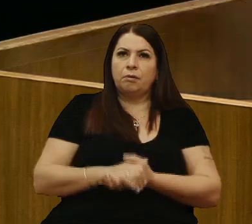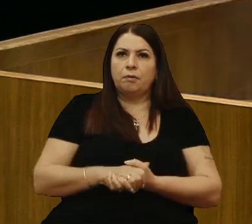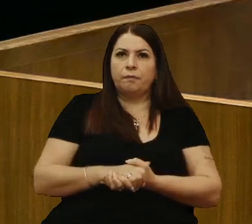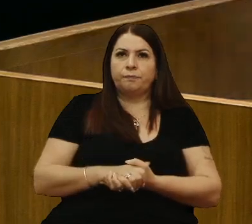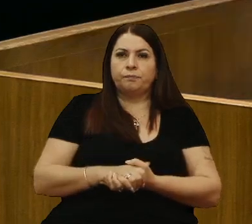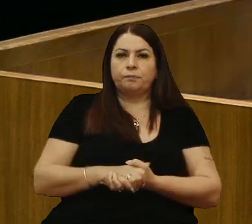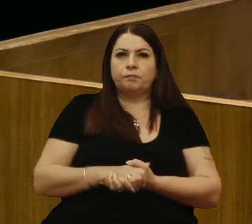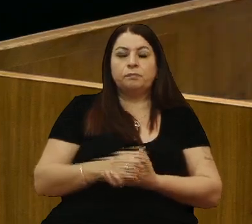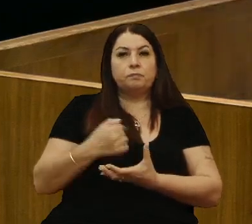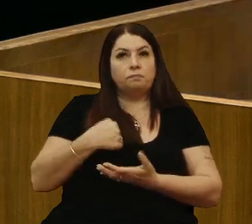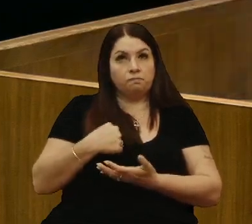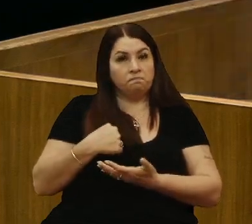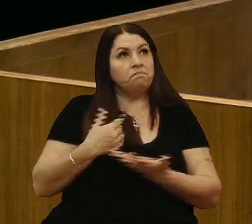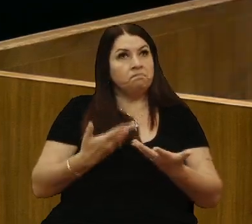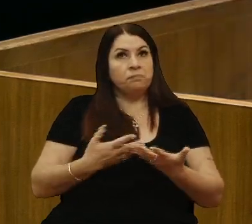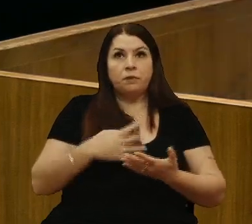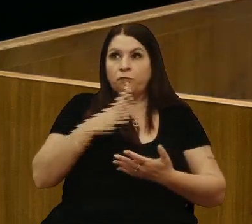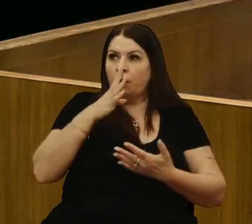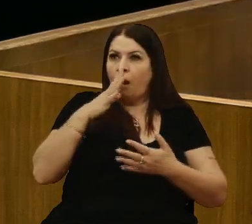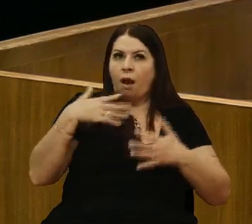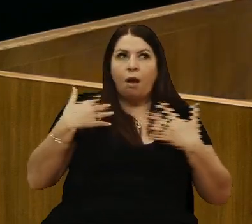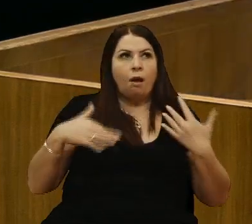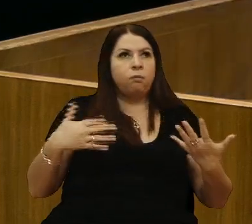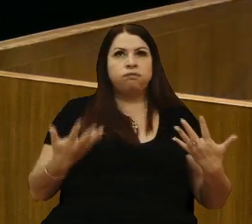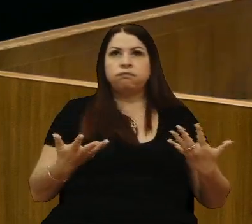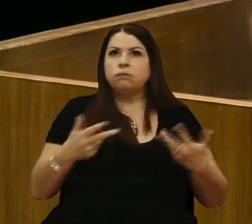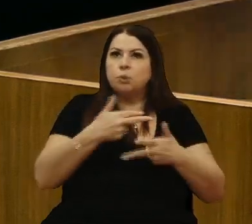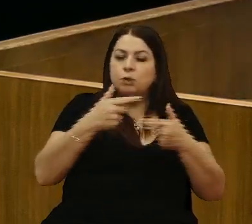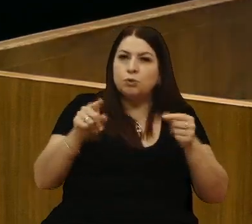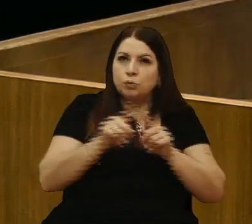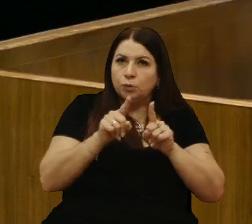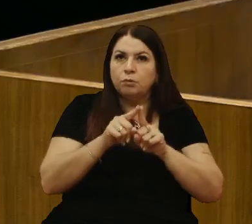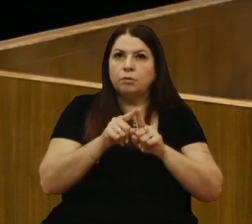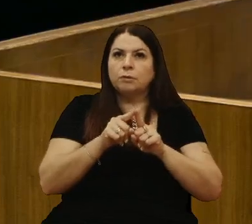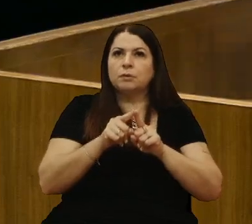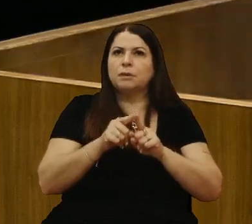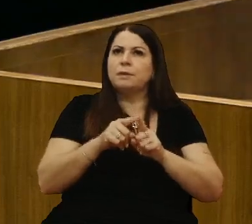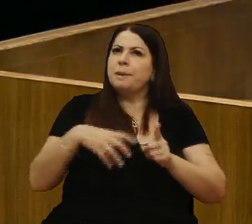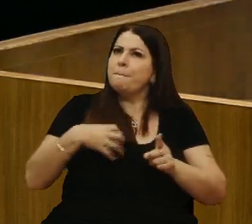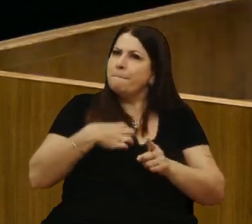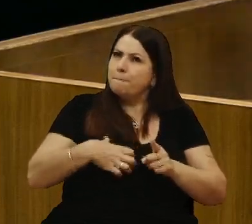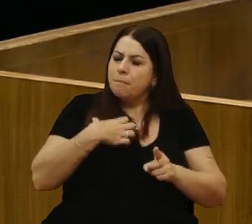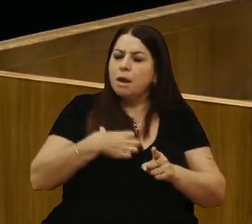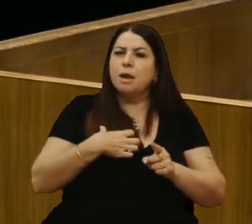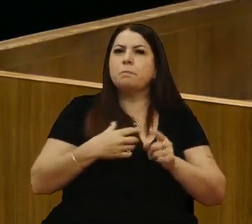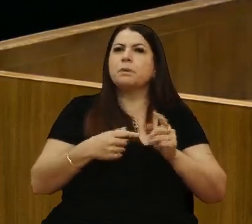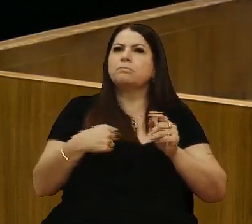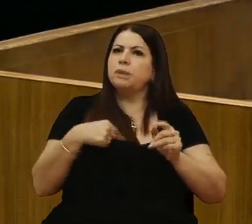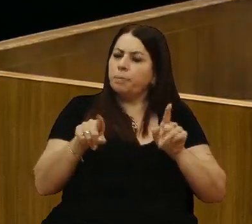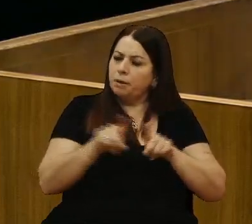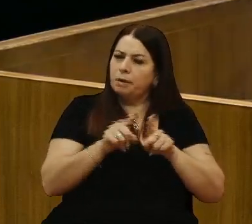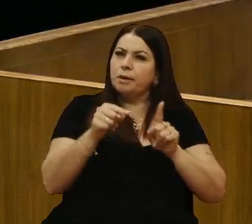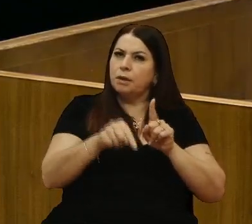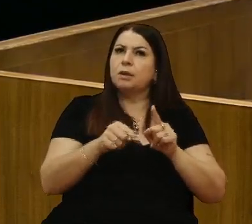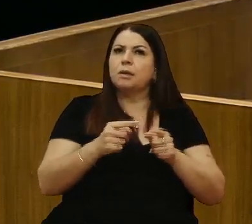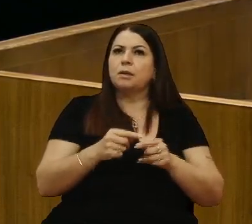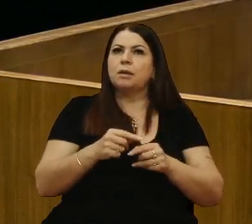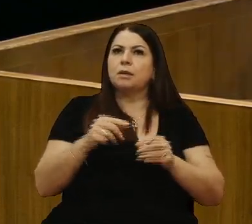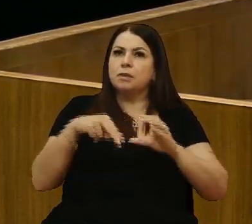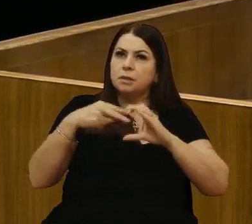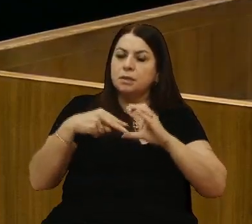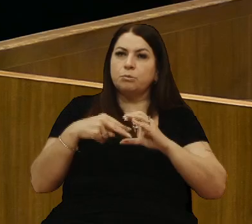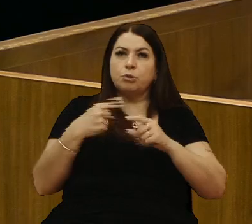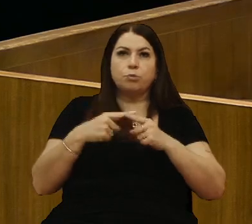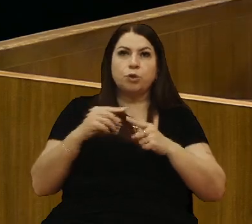Eu fico apavorada com essas coisas, indignada, e trago a minha indignação aqui nessa Câmara,